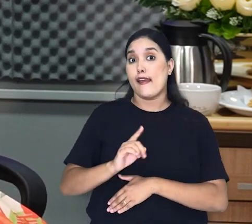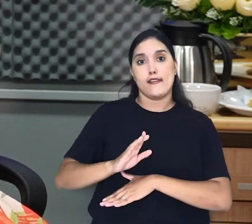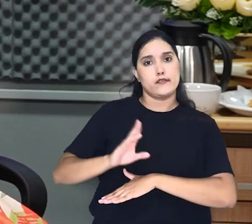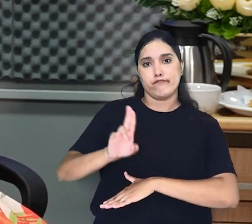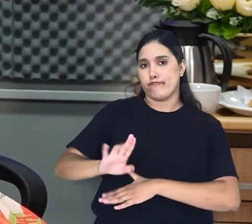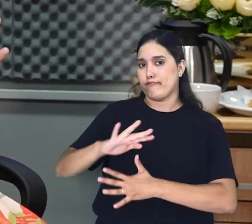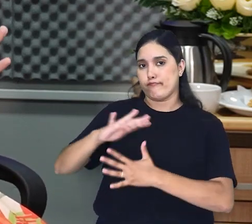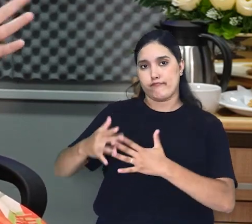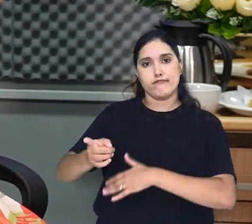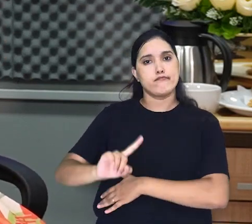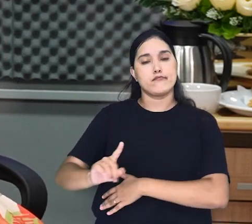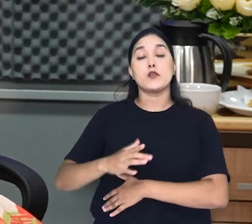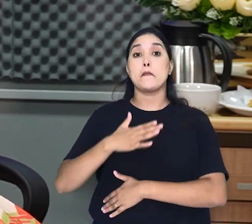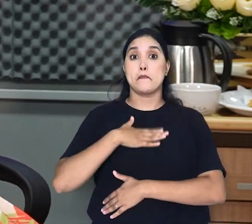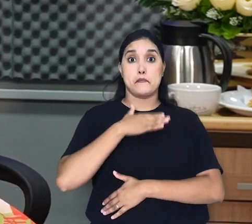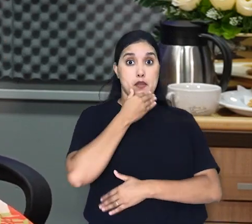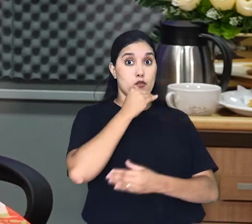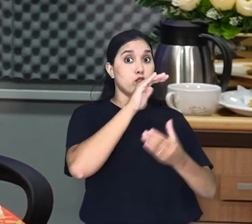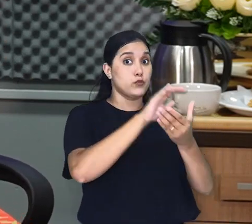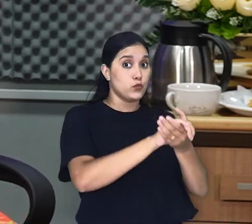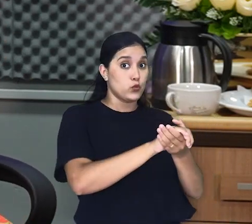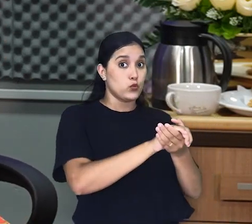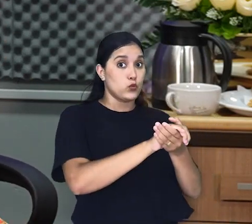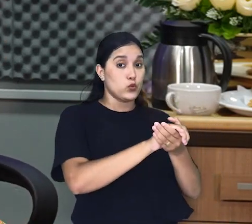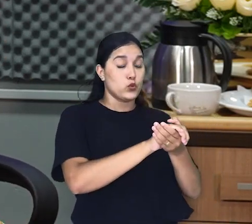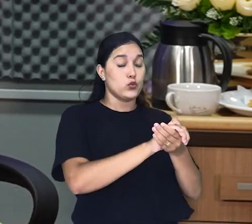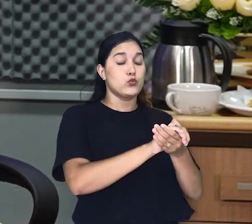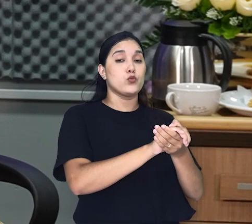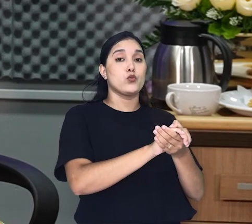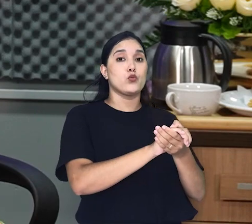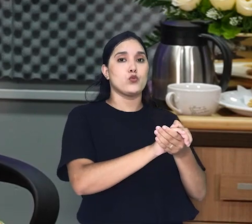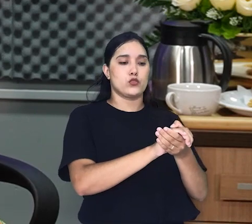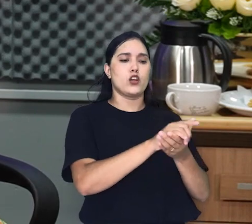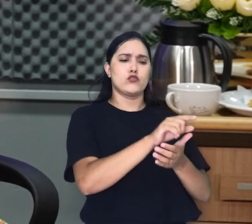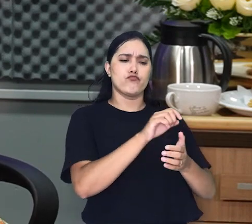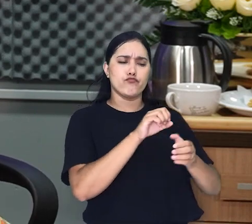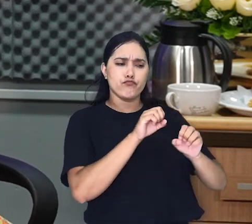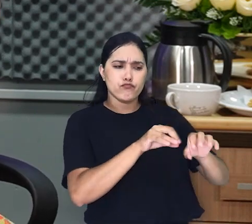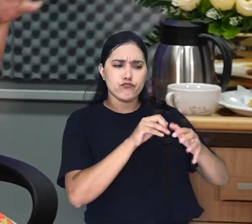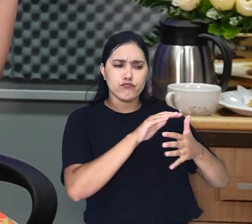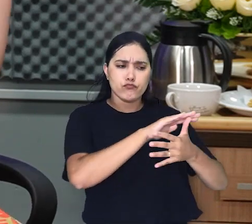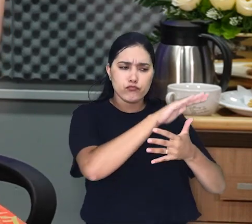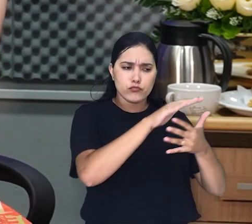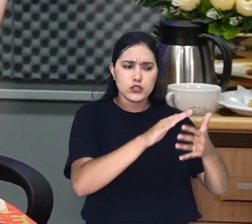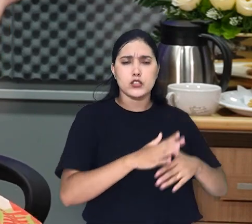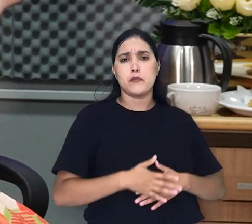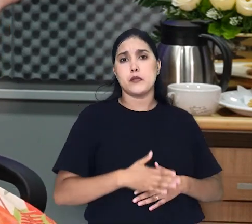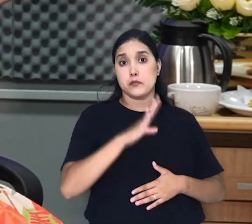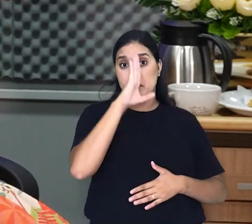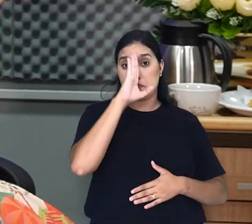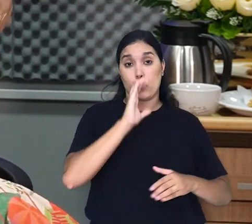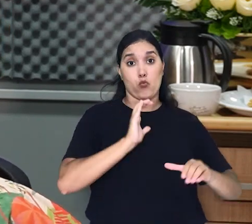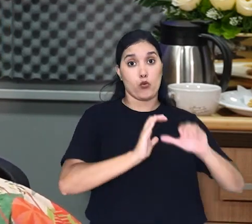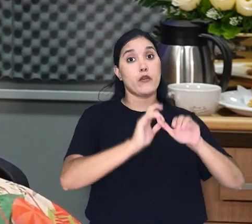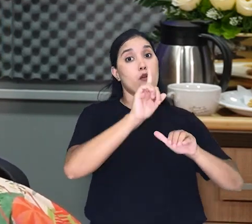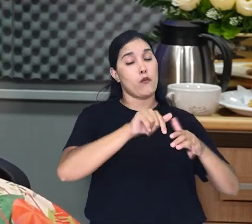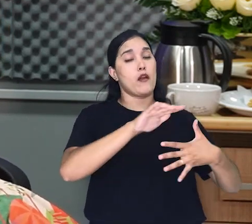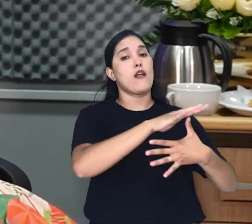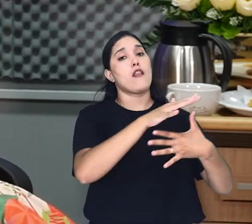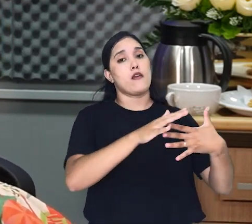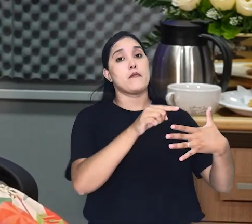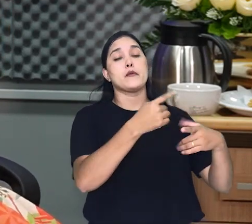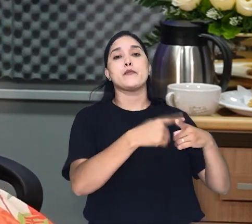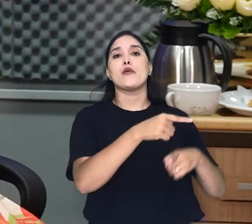continua falando direito, normal, mas ele perdeu a audição, mas ele pode continuar falando sem precisar da Libras, ele vai ser um